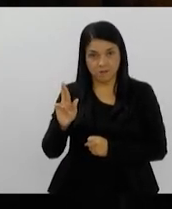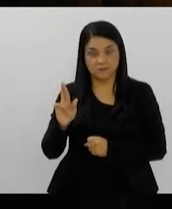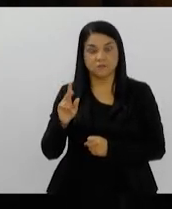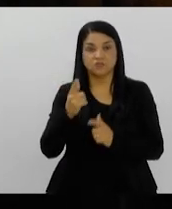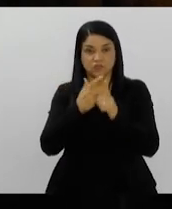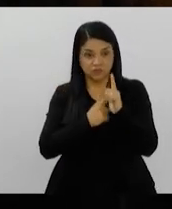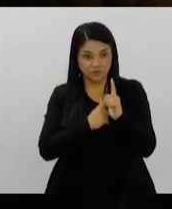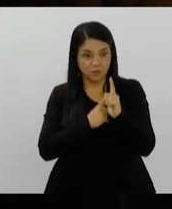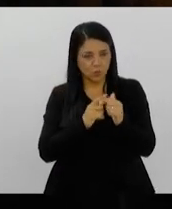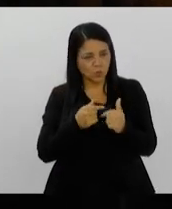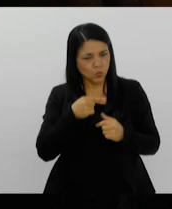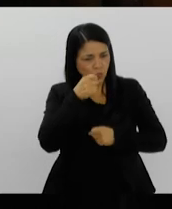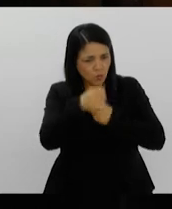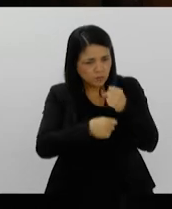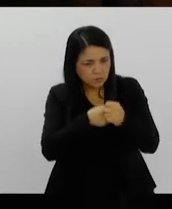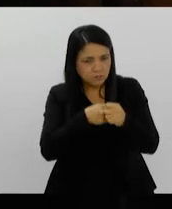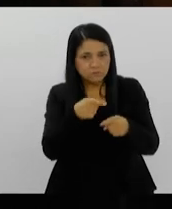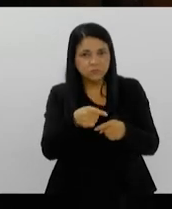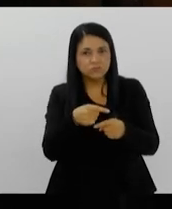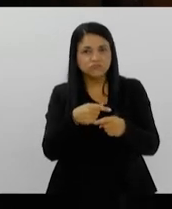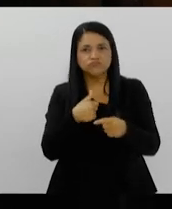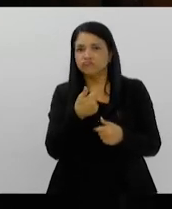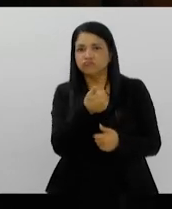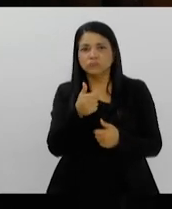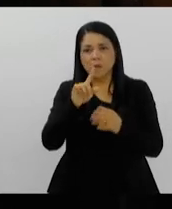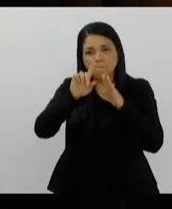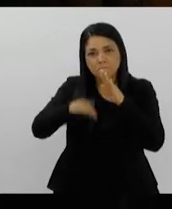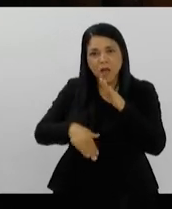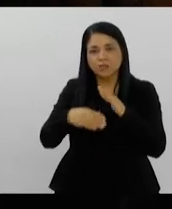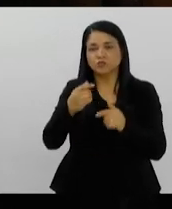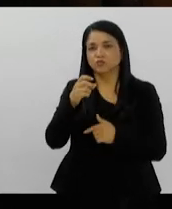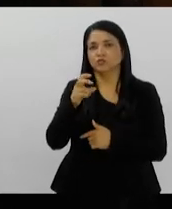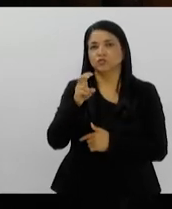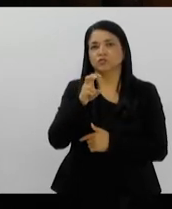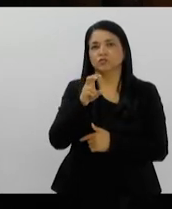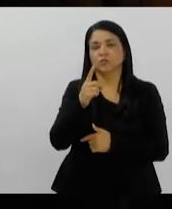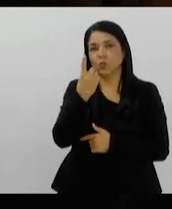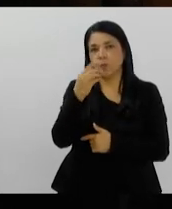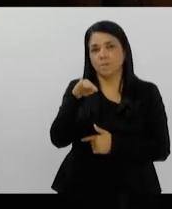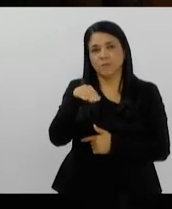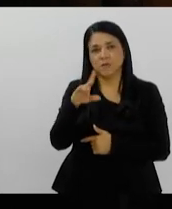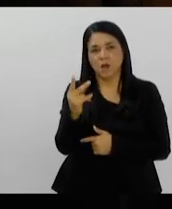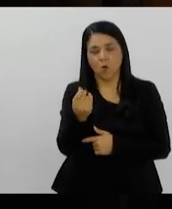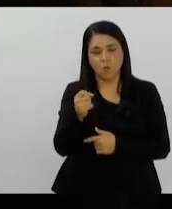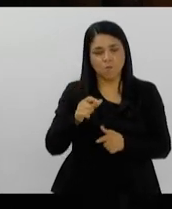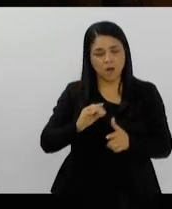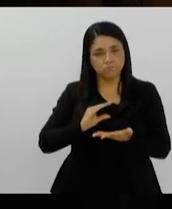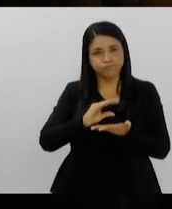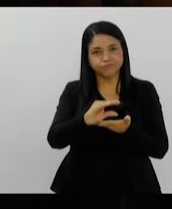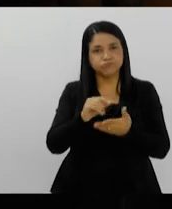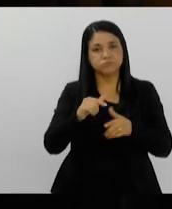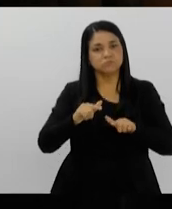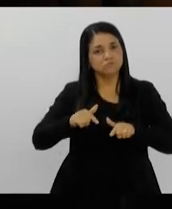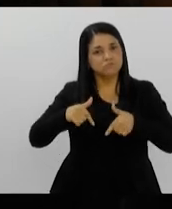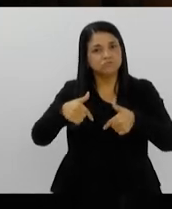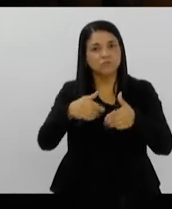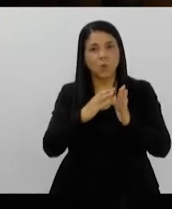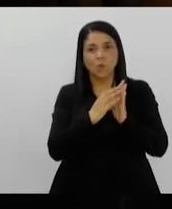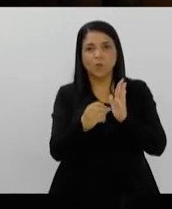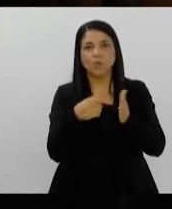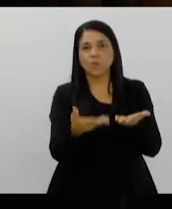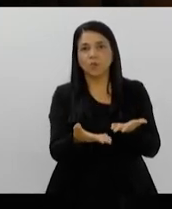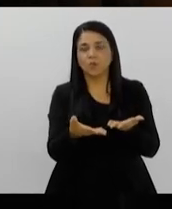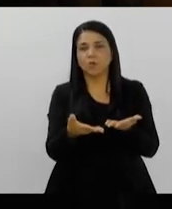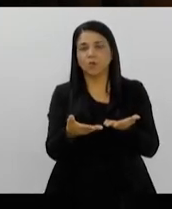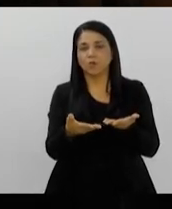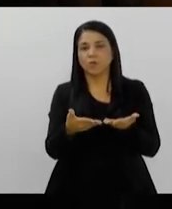outro, não prevê nem R$1 milhão para fazer o sistema funcionar num modelo em que o Estado vai ganhar ainda